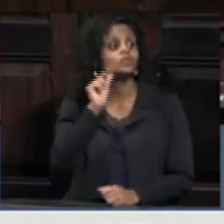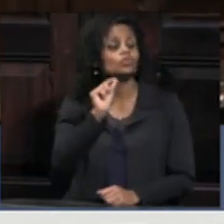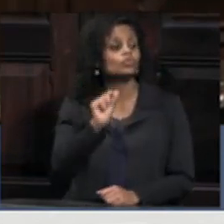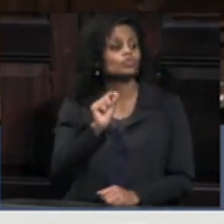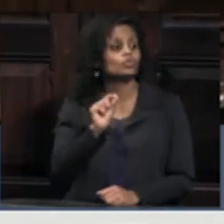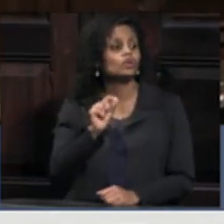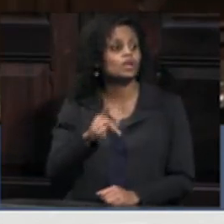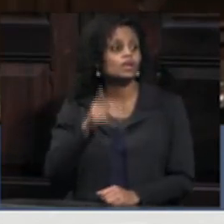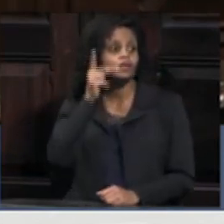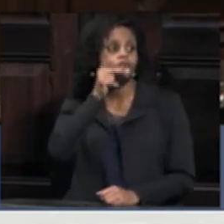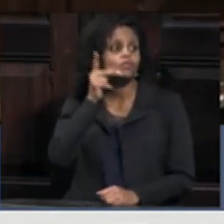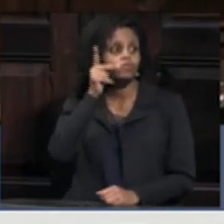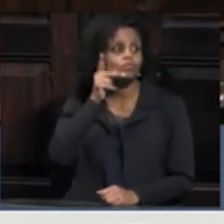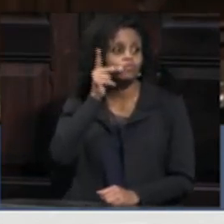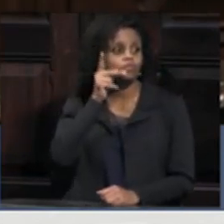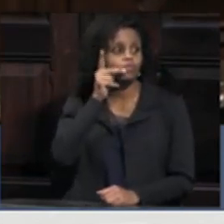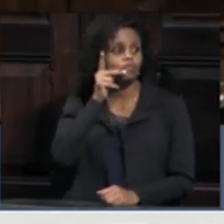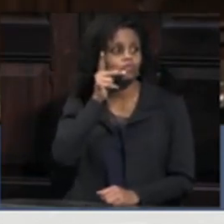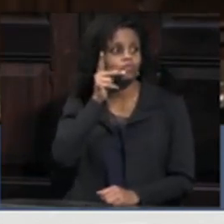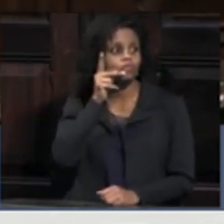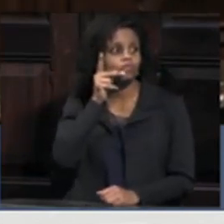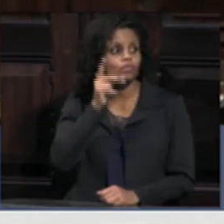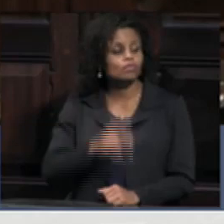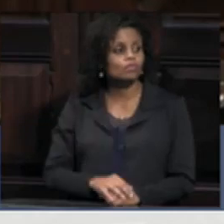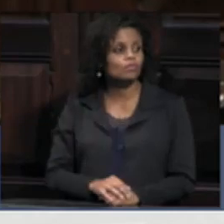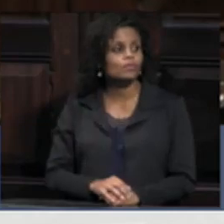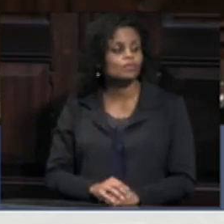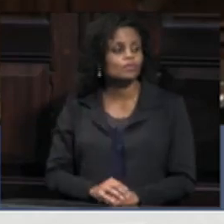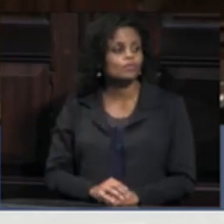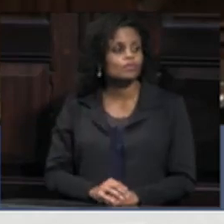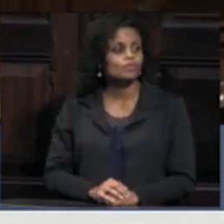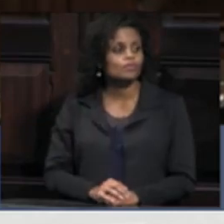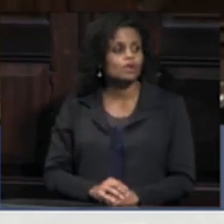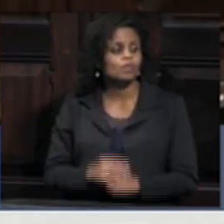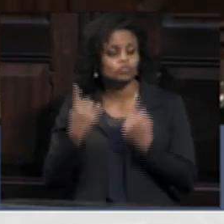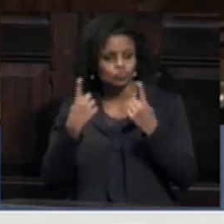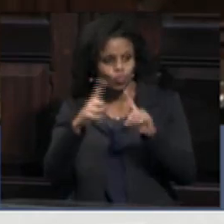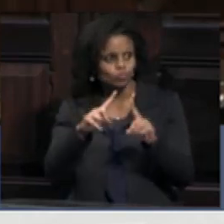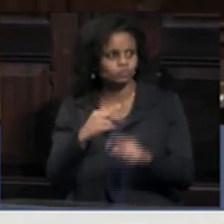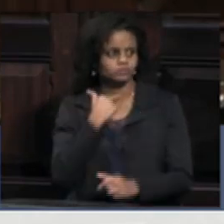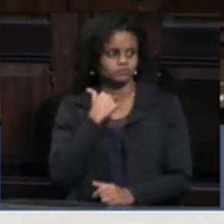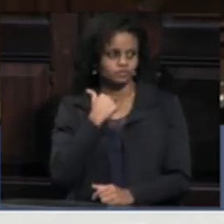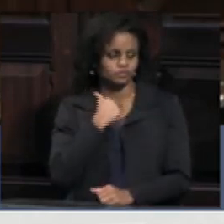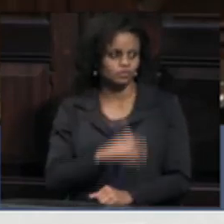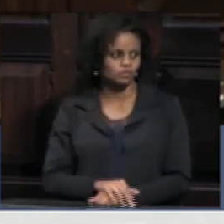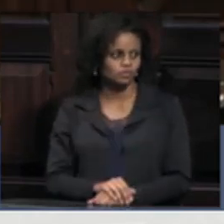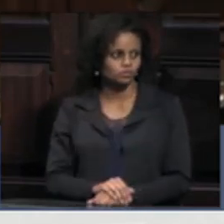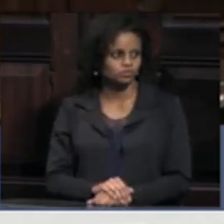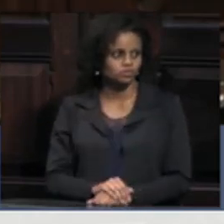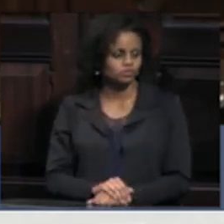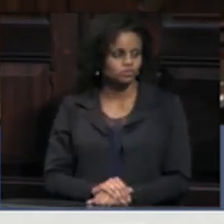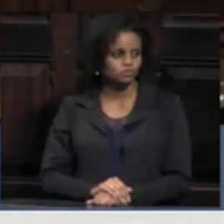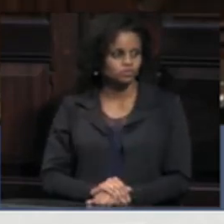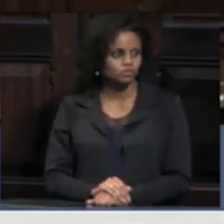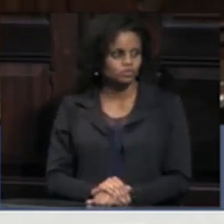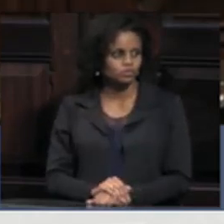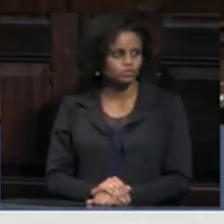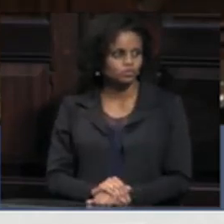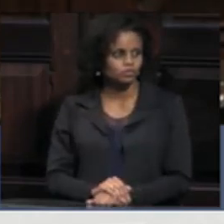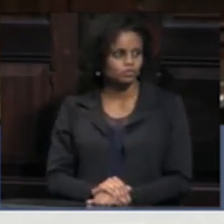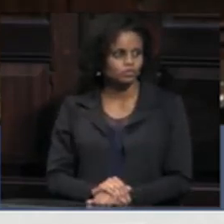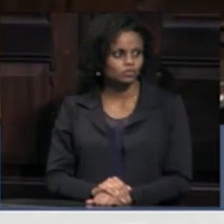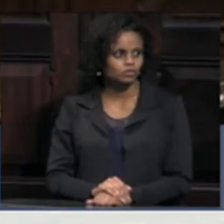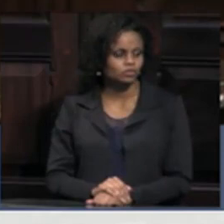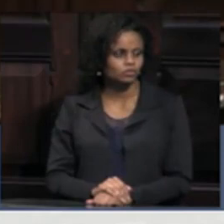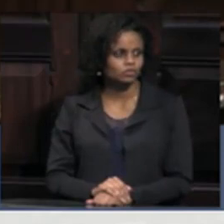impor esta autodesmoralização. Não é razoável, não é positivo nem para o governo.